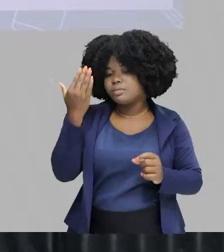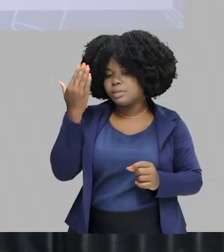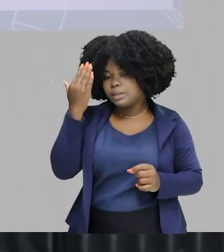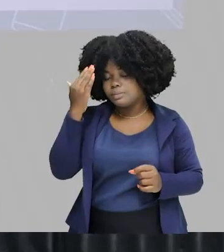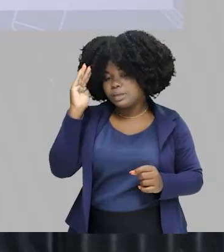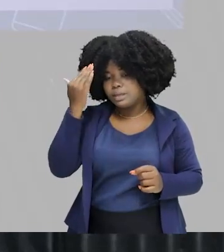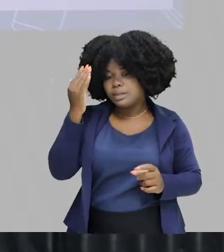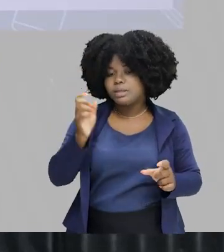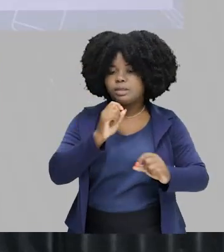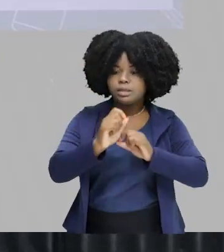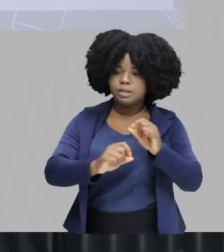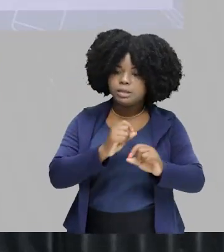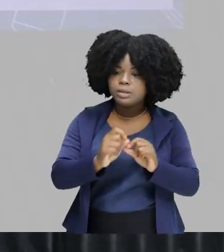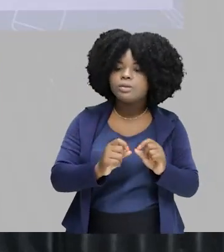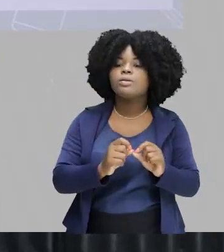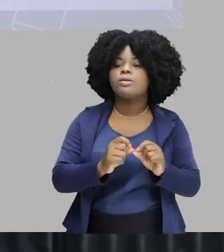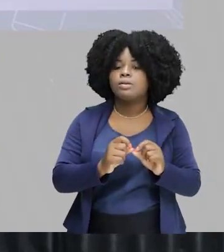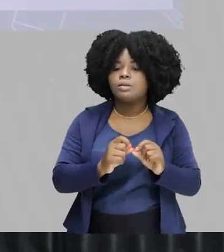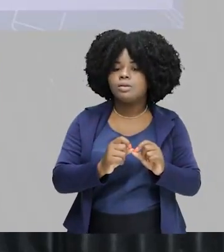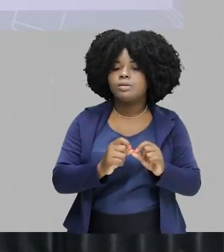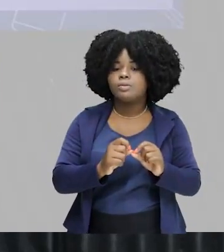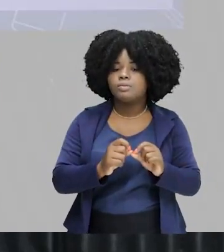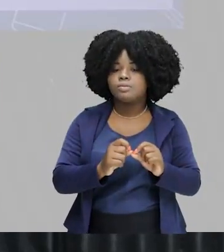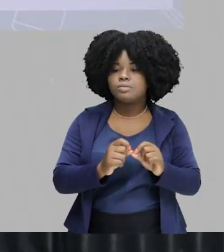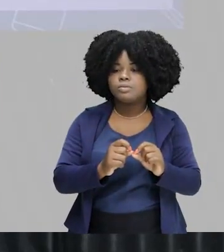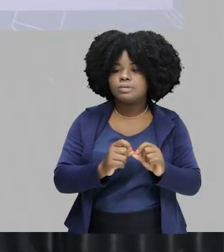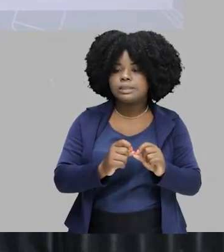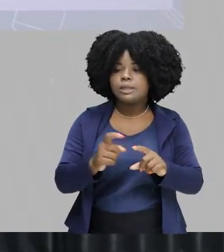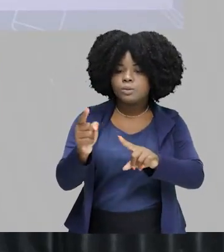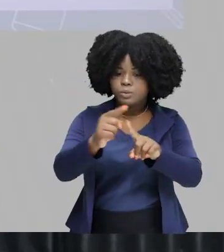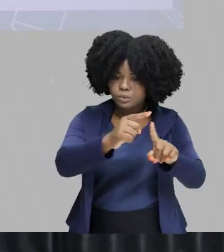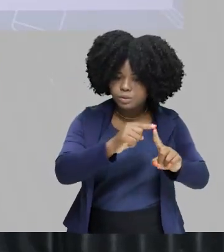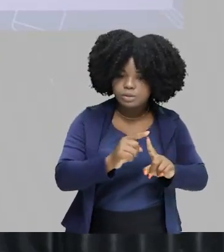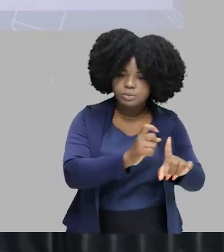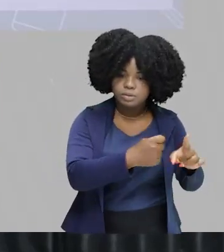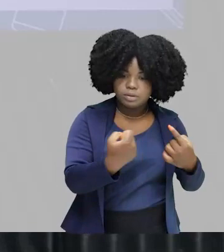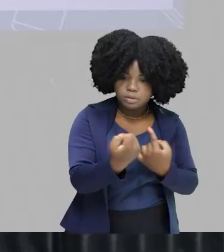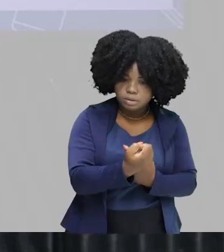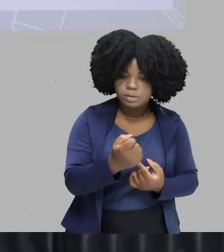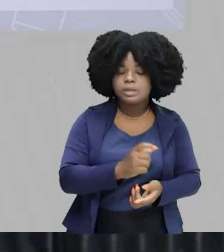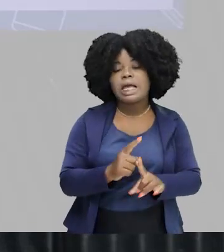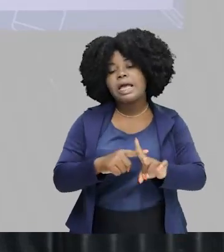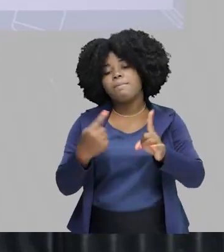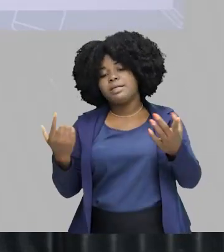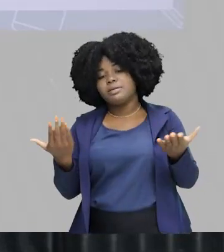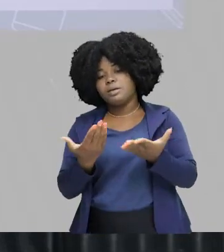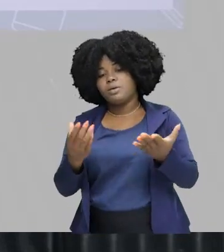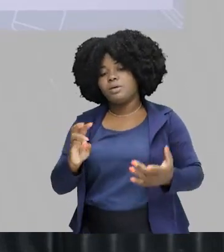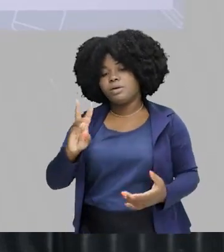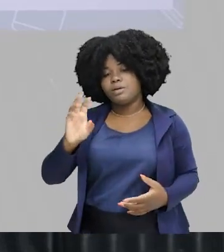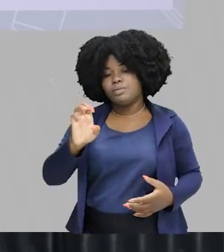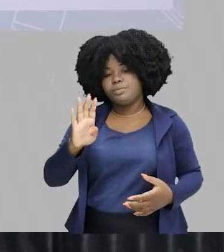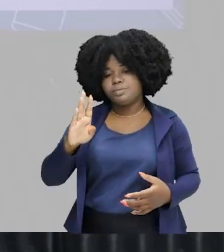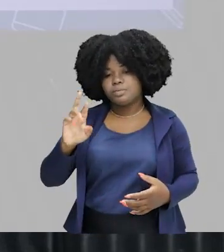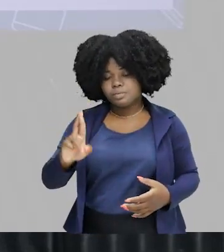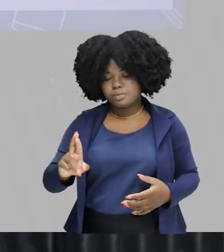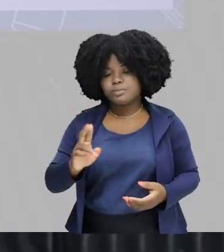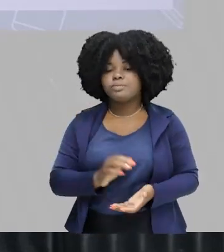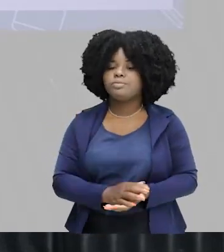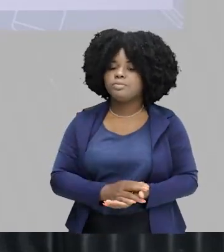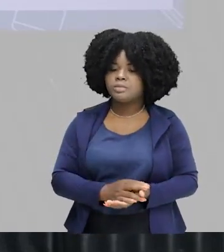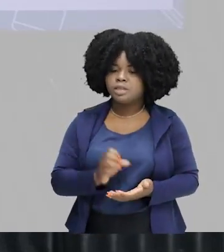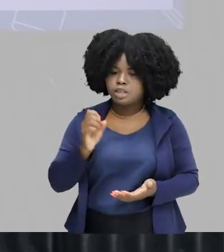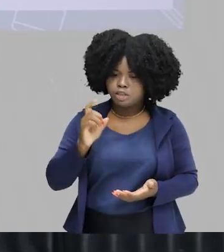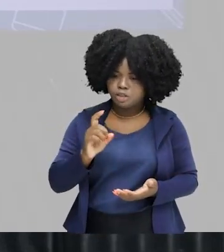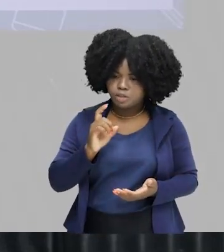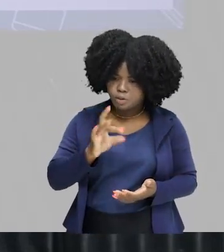classes, a existência das camadas sociais, beleza? Só que Weber está dizendo que esse não é o único critério. Pode